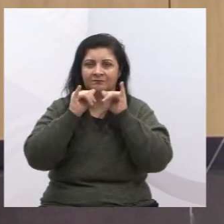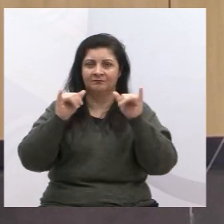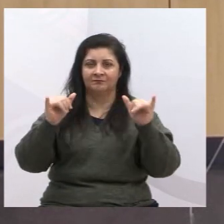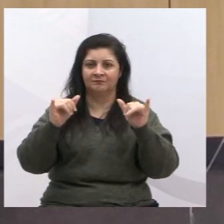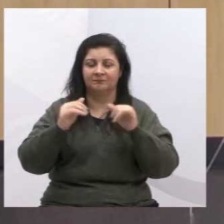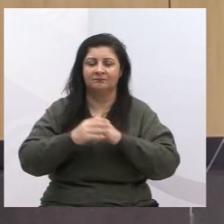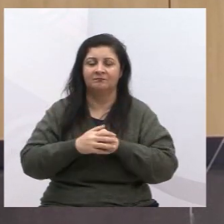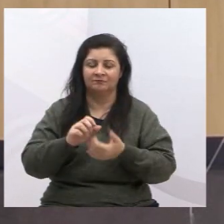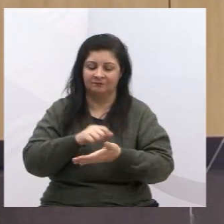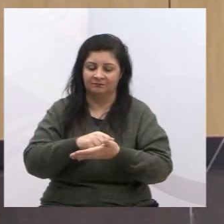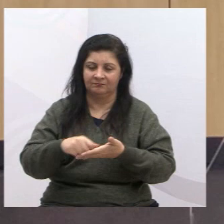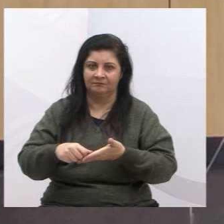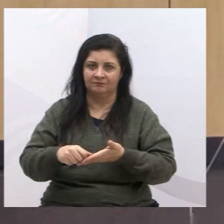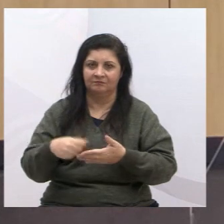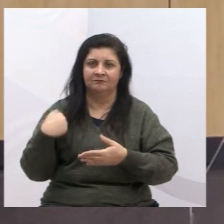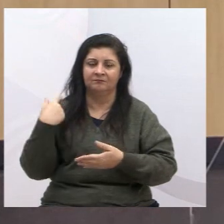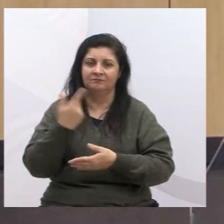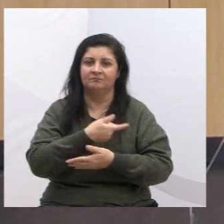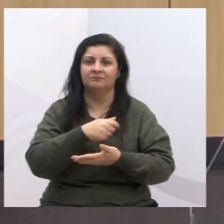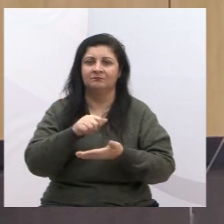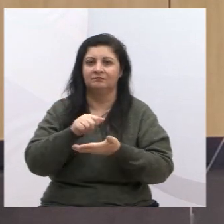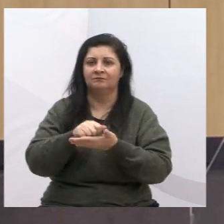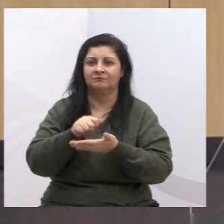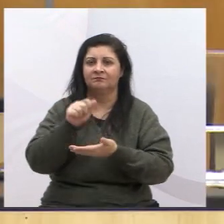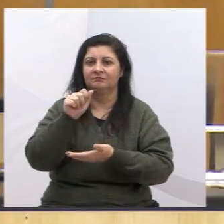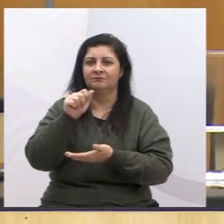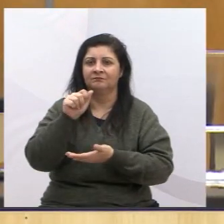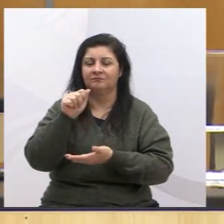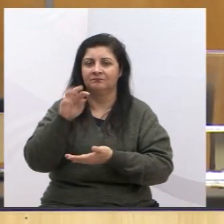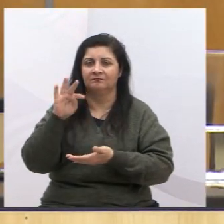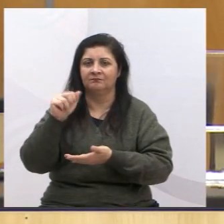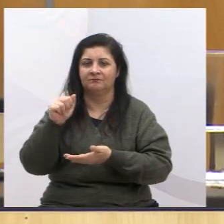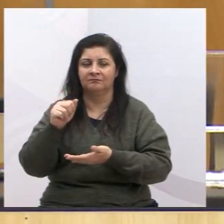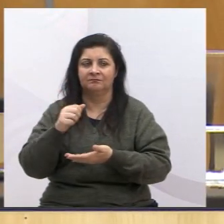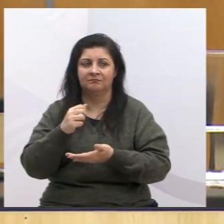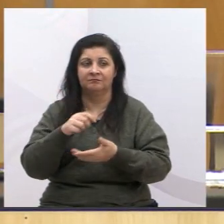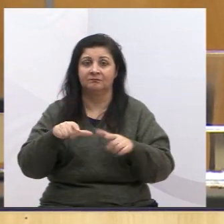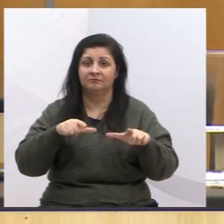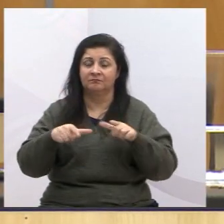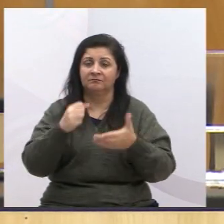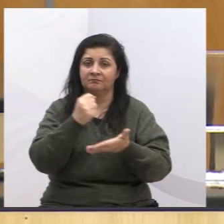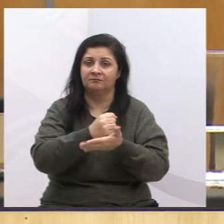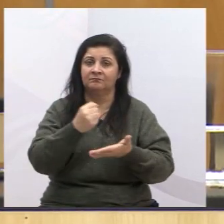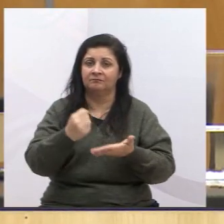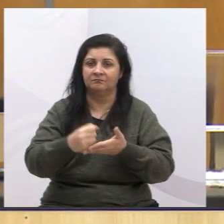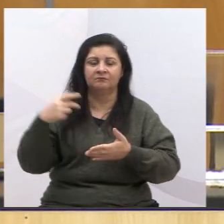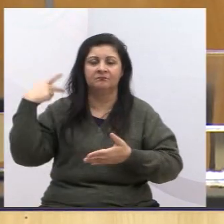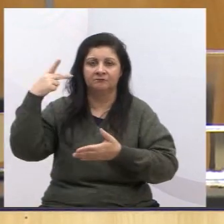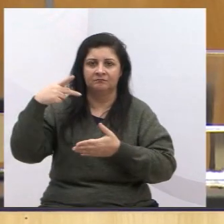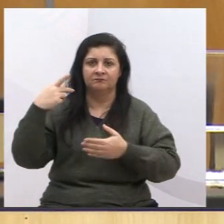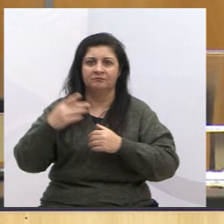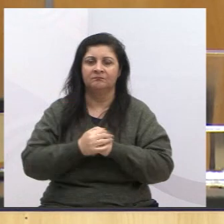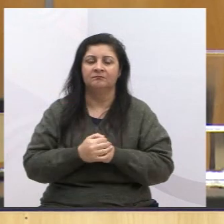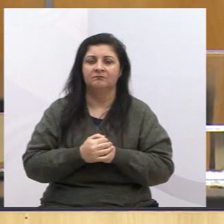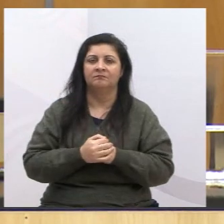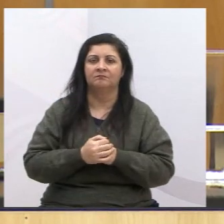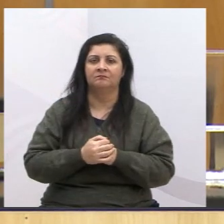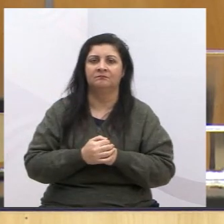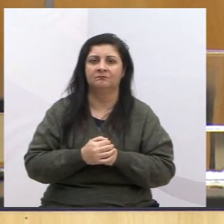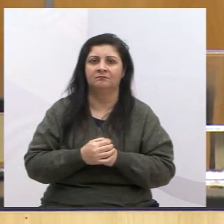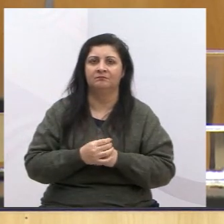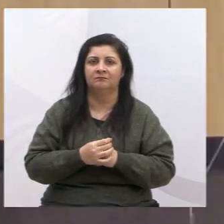fique registrado em nossa ata eletrônica o total de trabalhos protocolados pelos senhores vereadores para esta sessão.